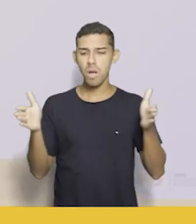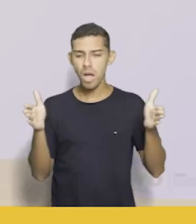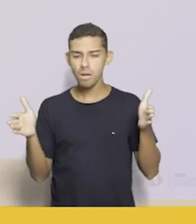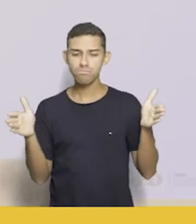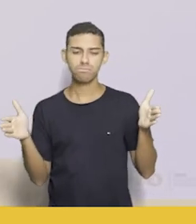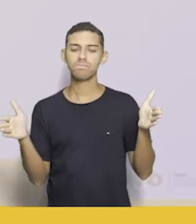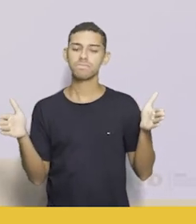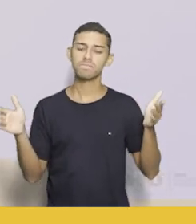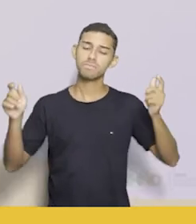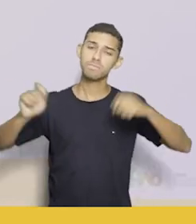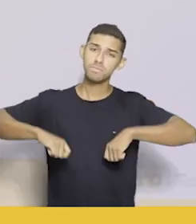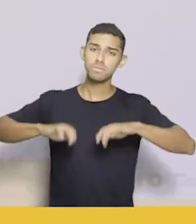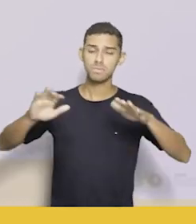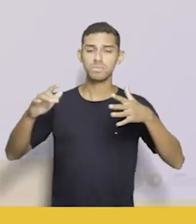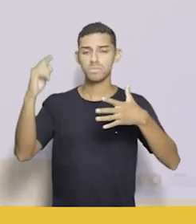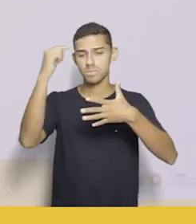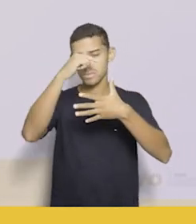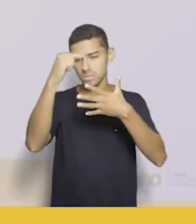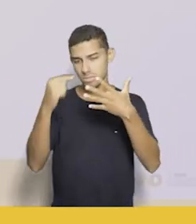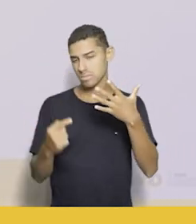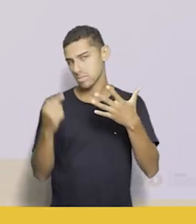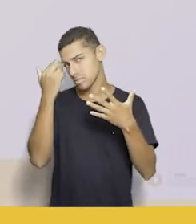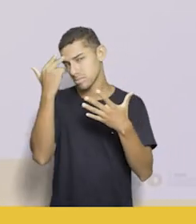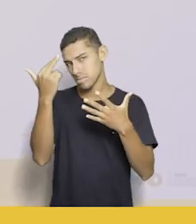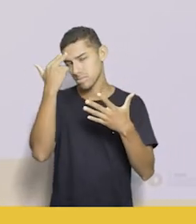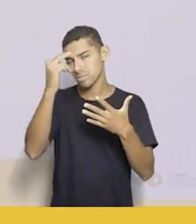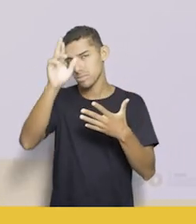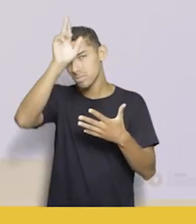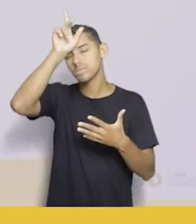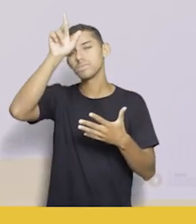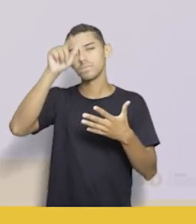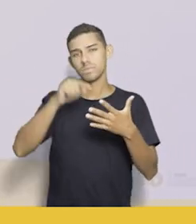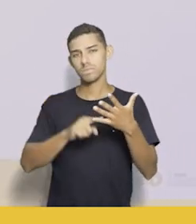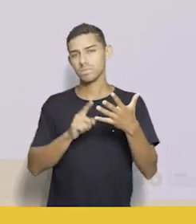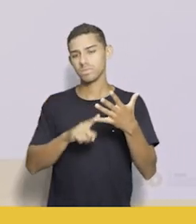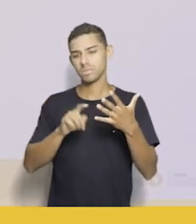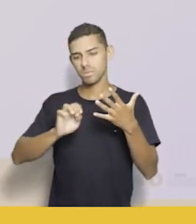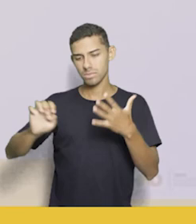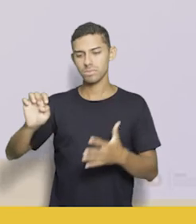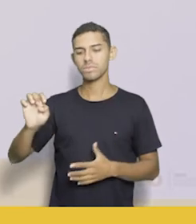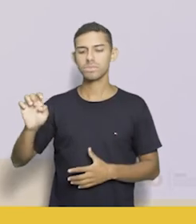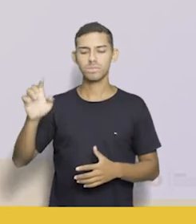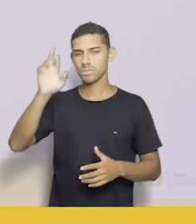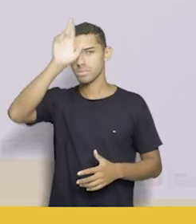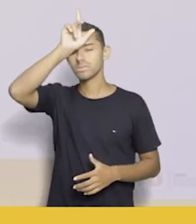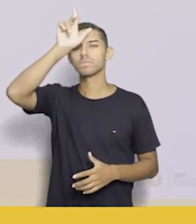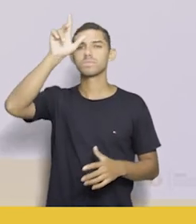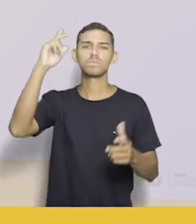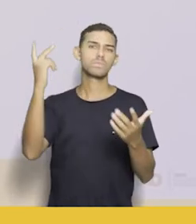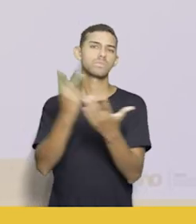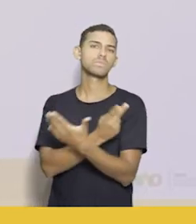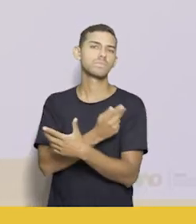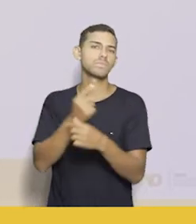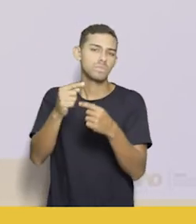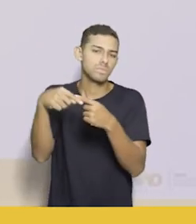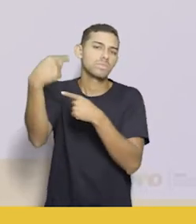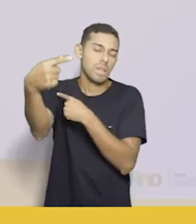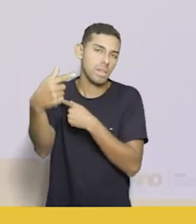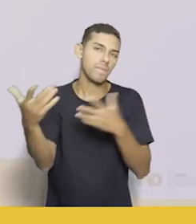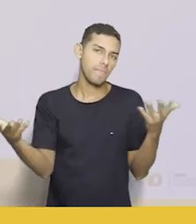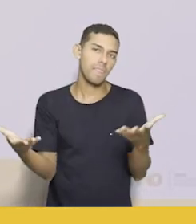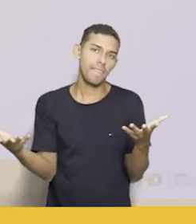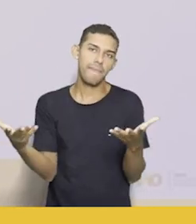ou seja uma questão histórica que tá equivocada na letra e porque ela tá falando de um momento que vem depois que é posterior